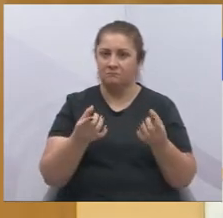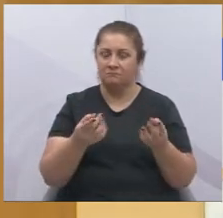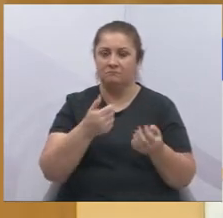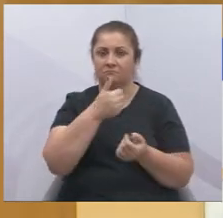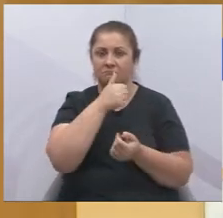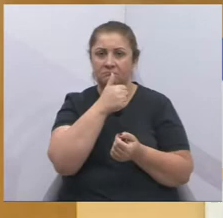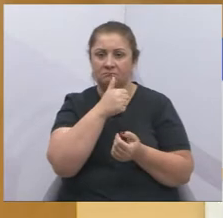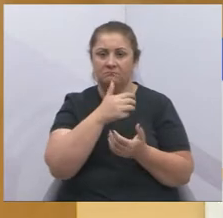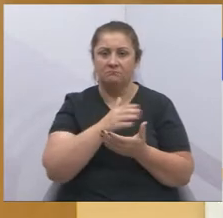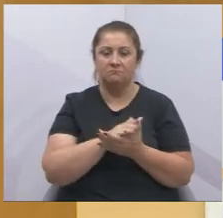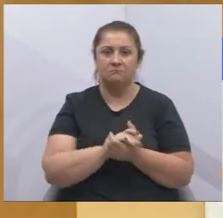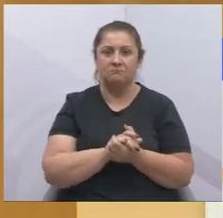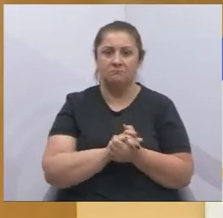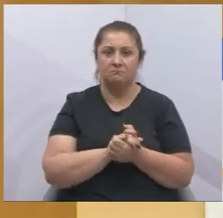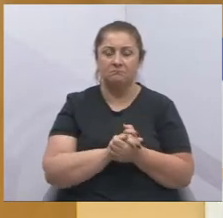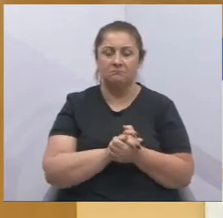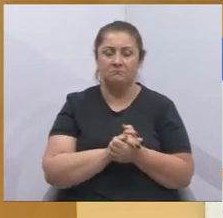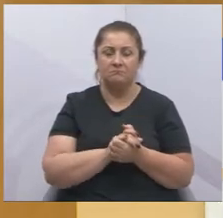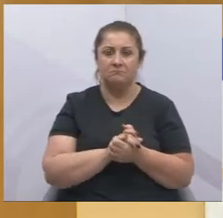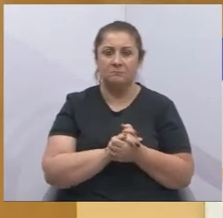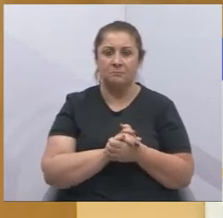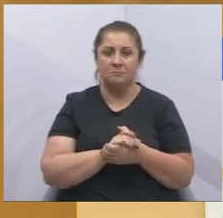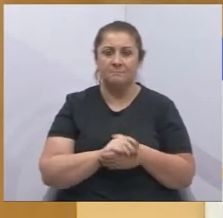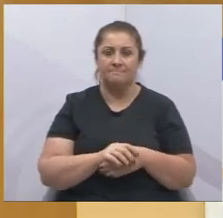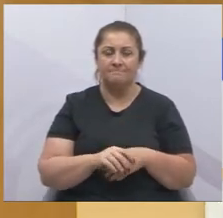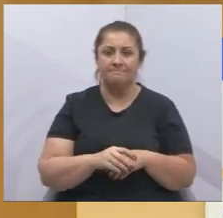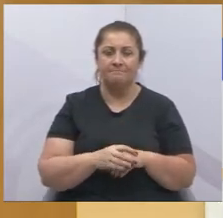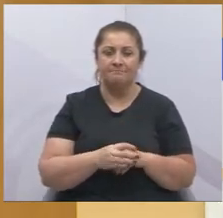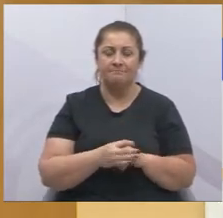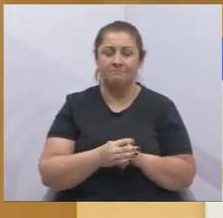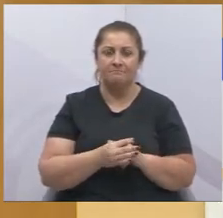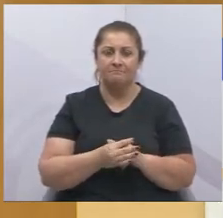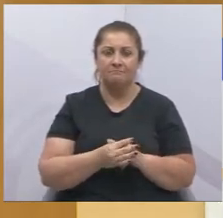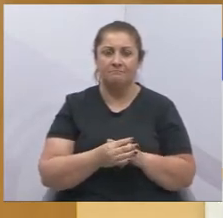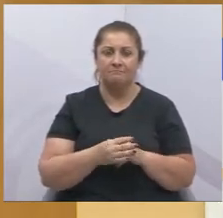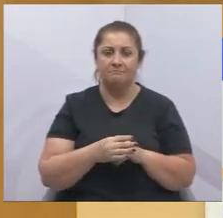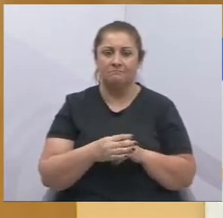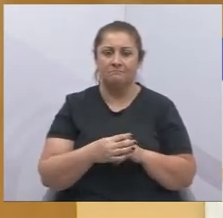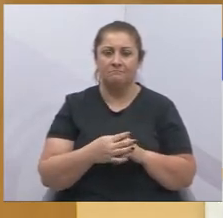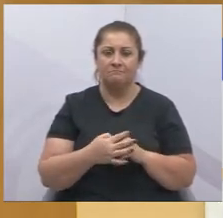varejistas com classificação nacional de atividades econômicas, QNAE